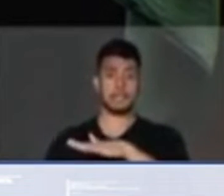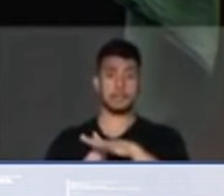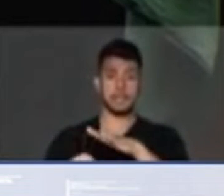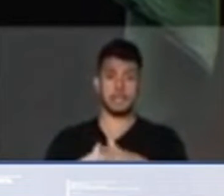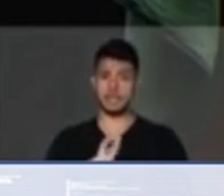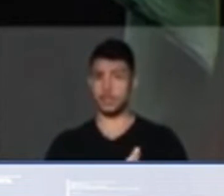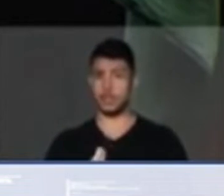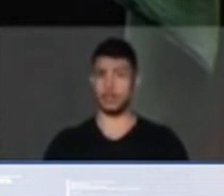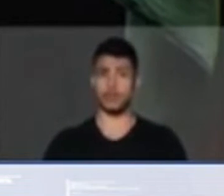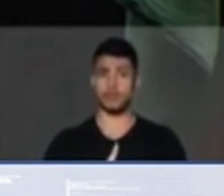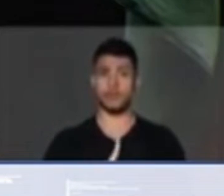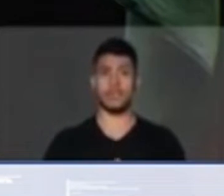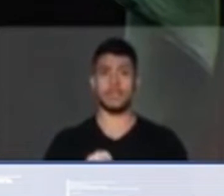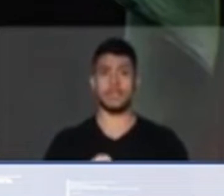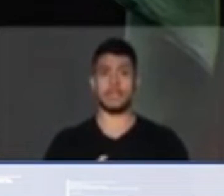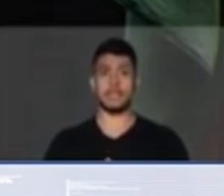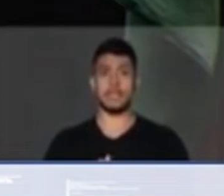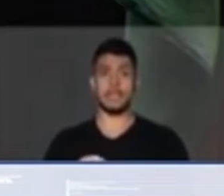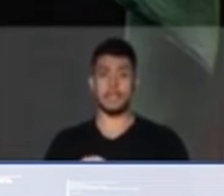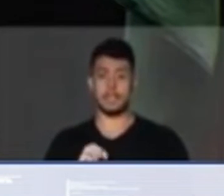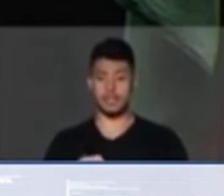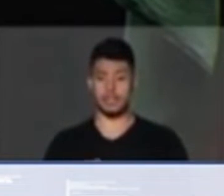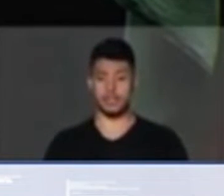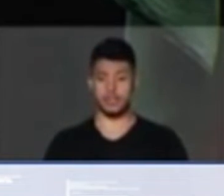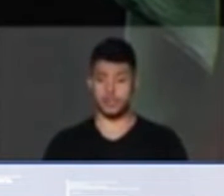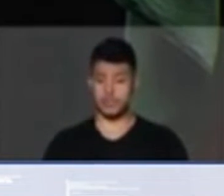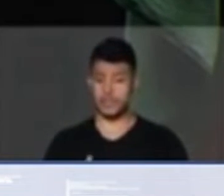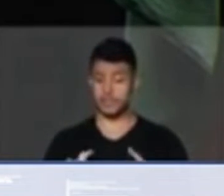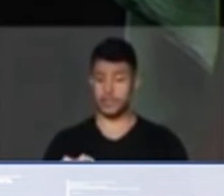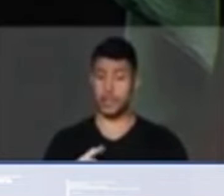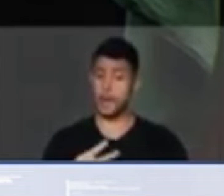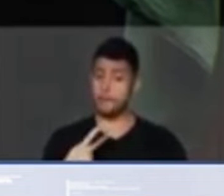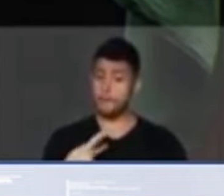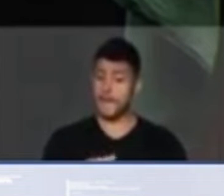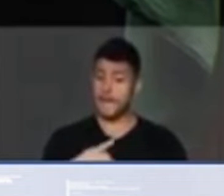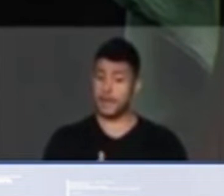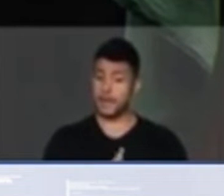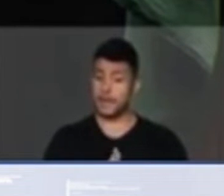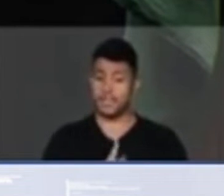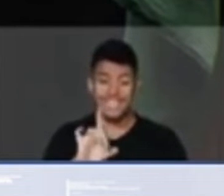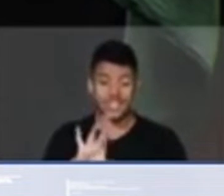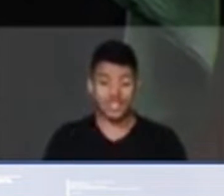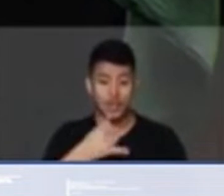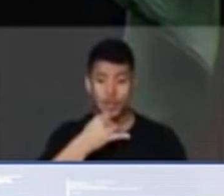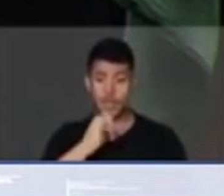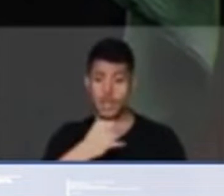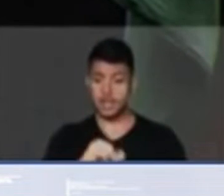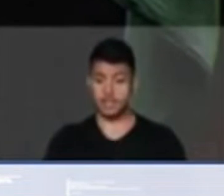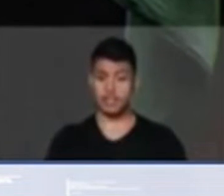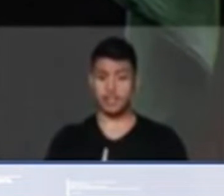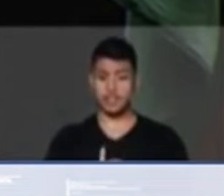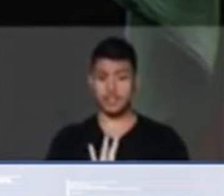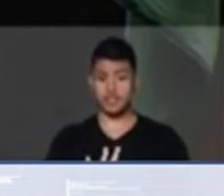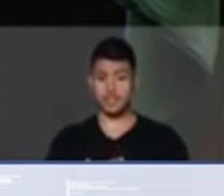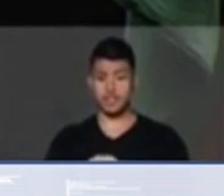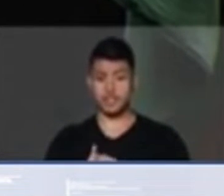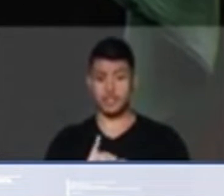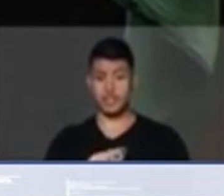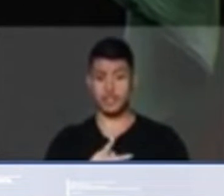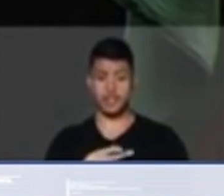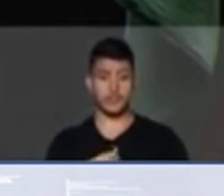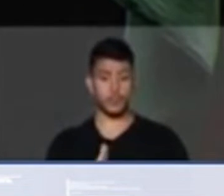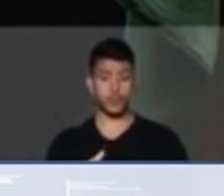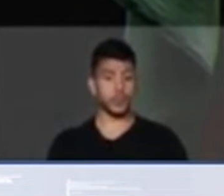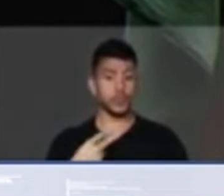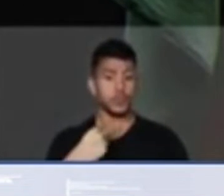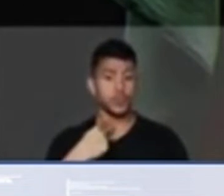Leros. Ocorre que o Paraguai, que só tem energia de Itaipu, não pode comercializar energia excedente